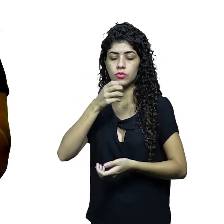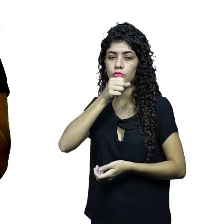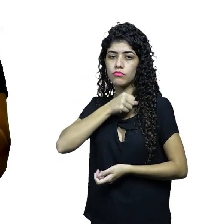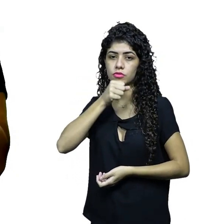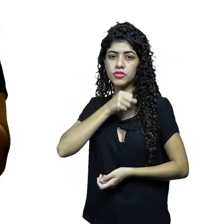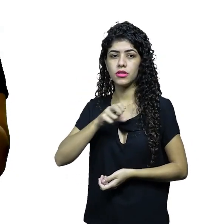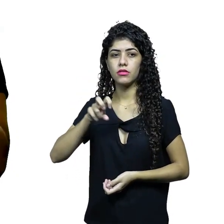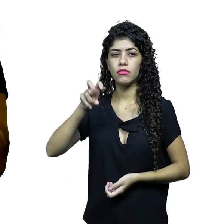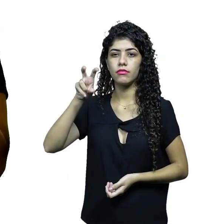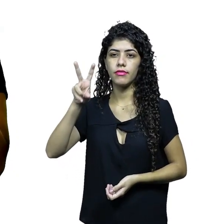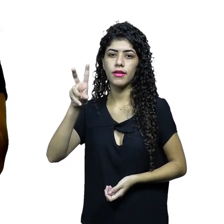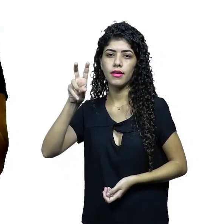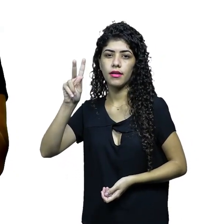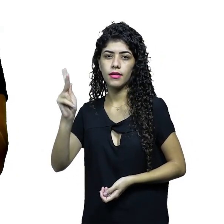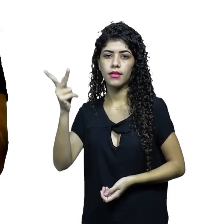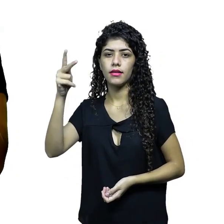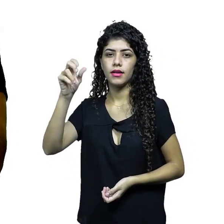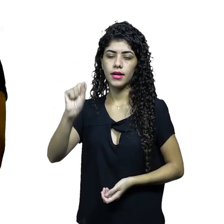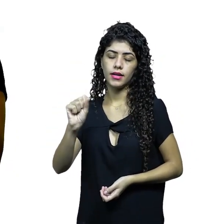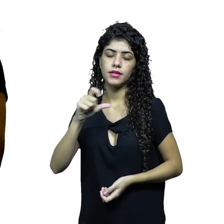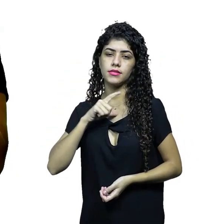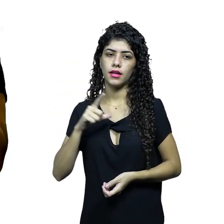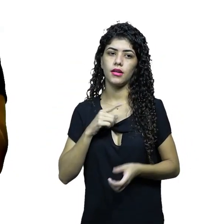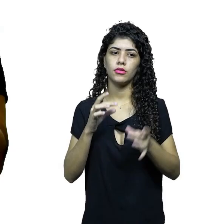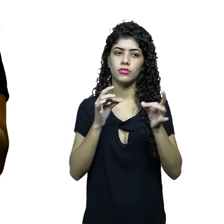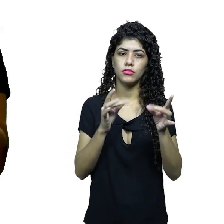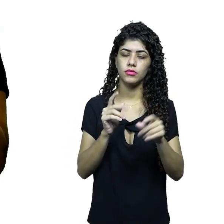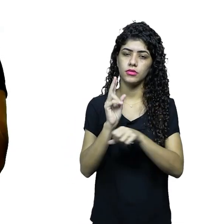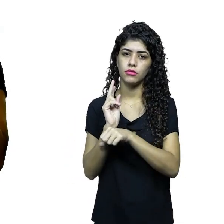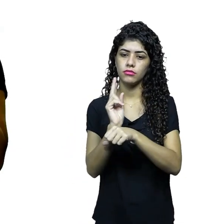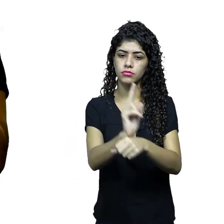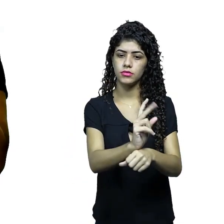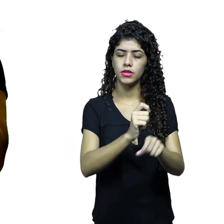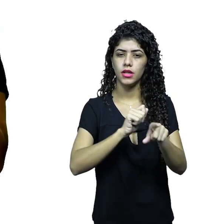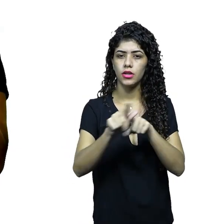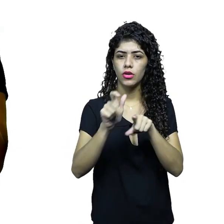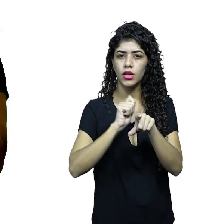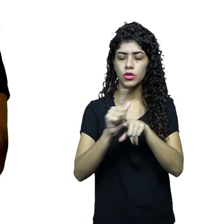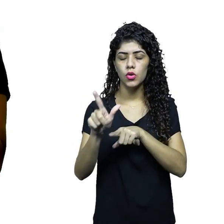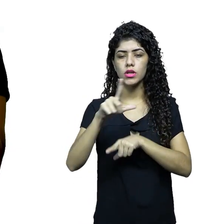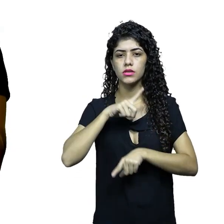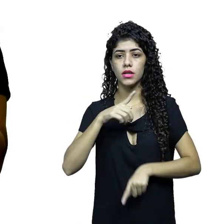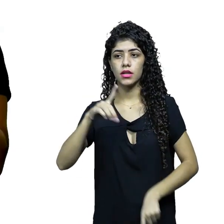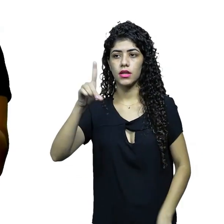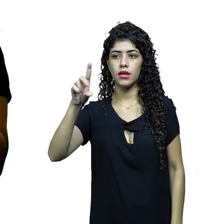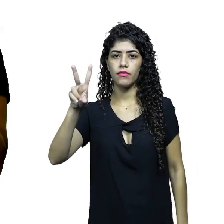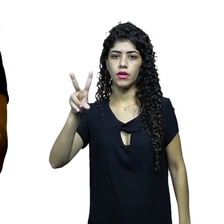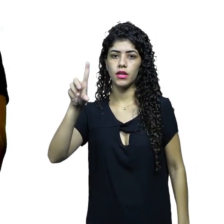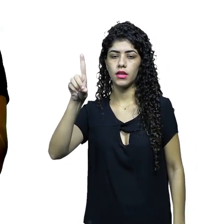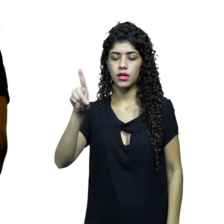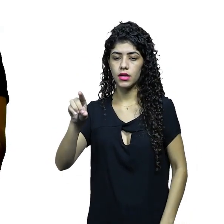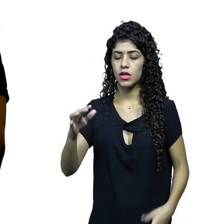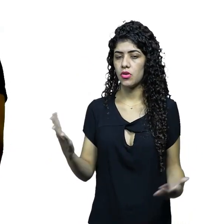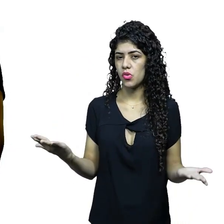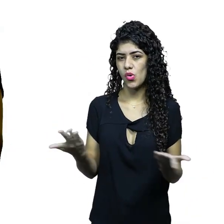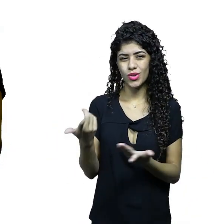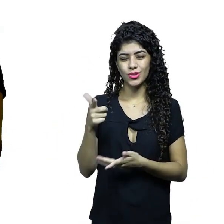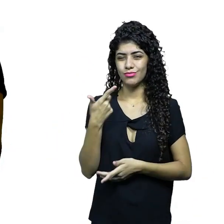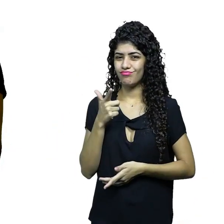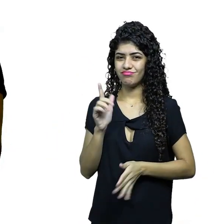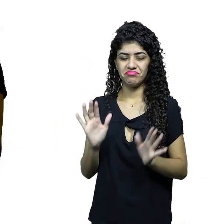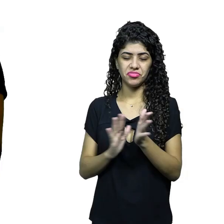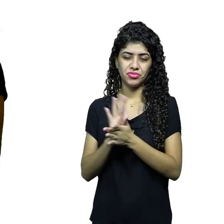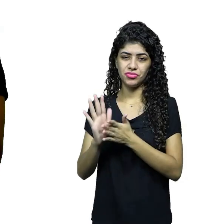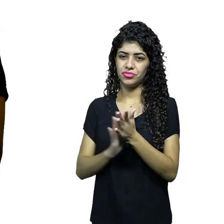antigo VHS, né, distribuição ainda em locadoras, ainda tem lá DVD, tudo, que hoje em dia muita gente nem